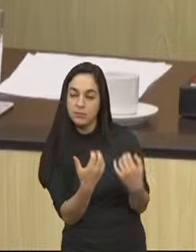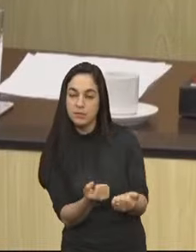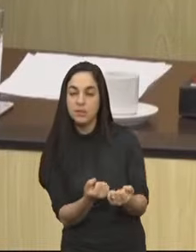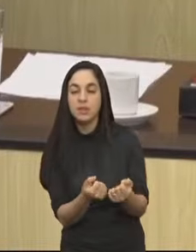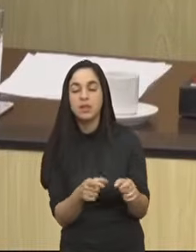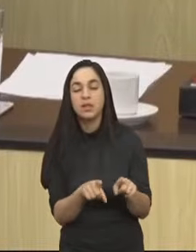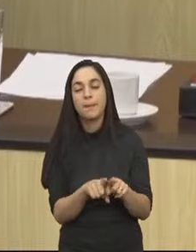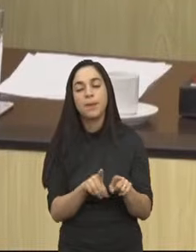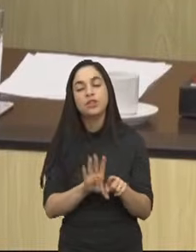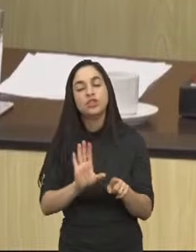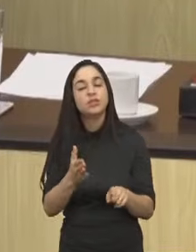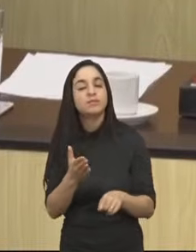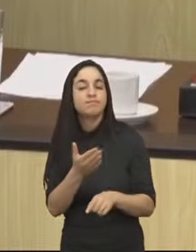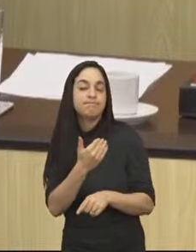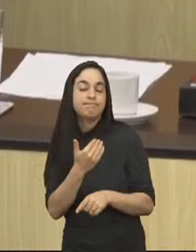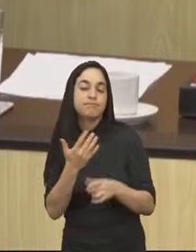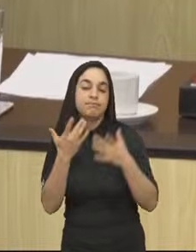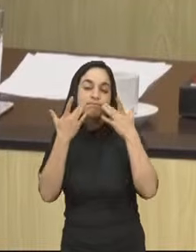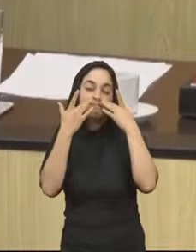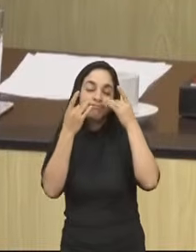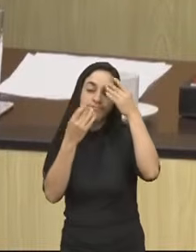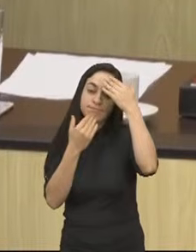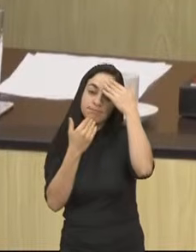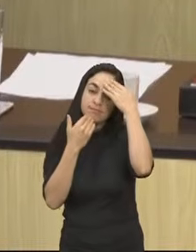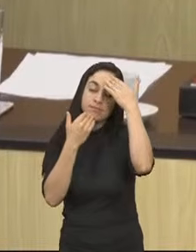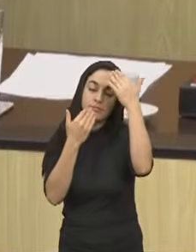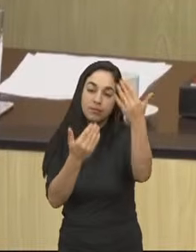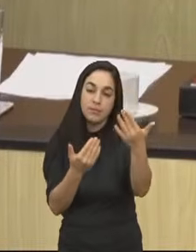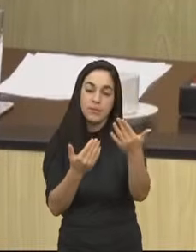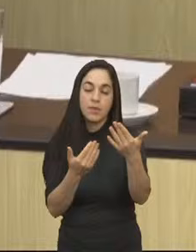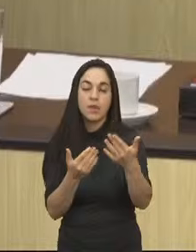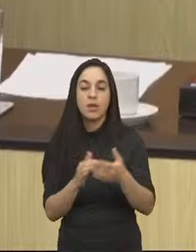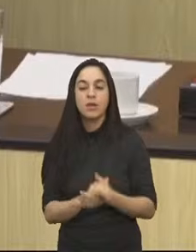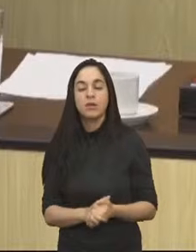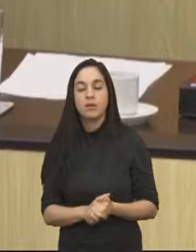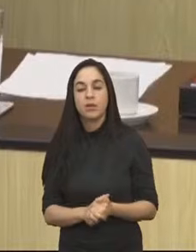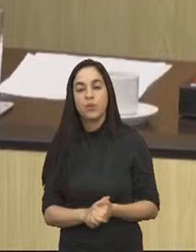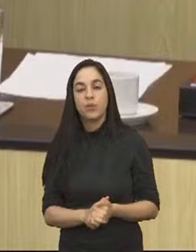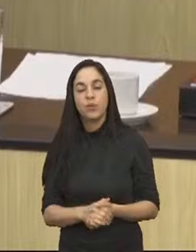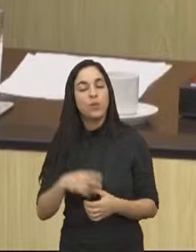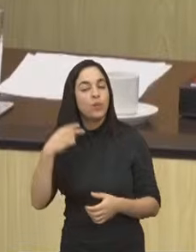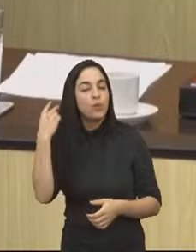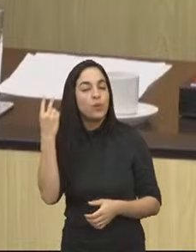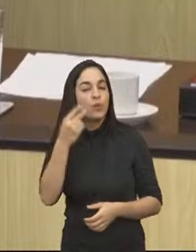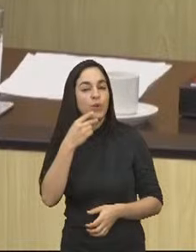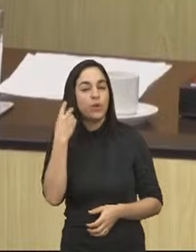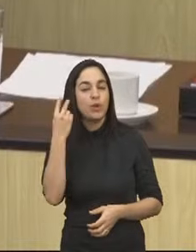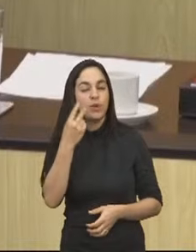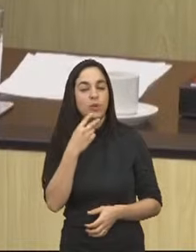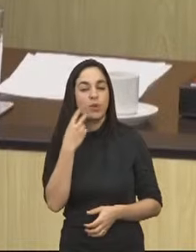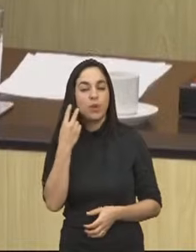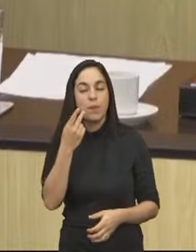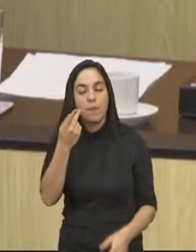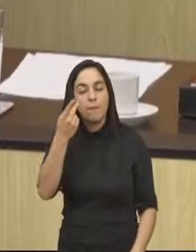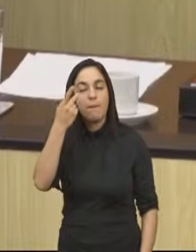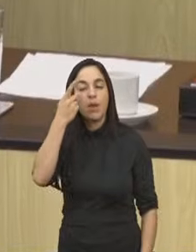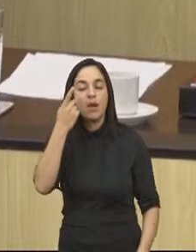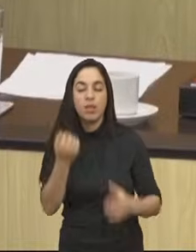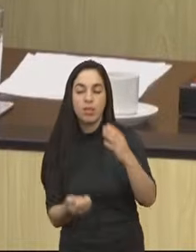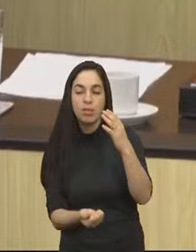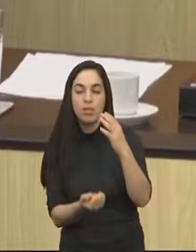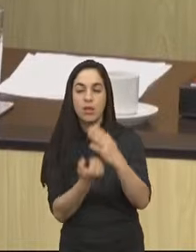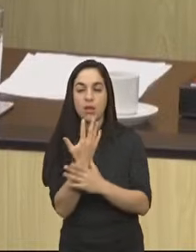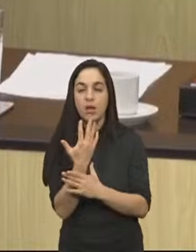antecipando agradecimento pela atenção dispensada, subscrevemos. Autoria, vereador Paulinho dos